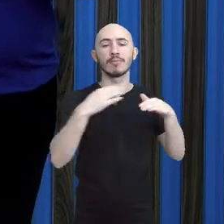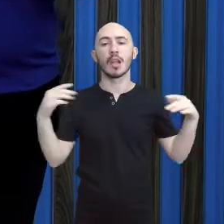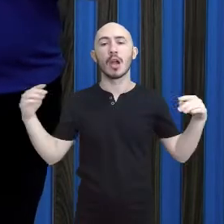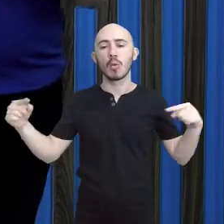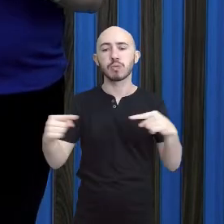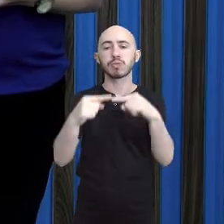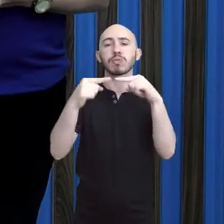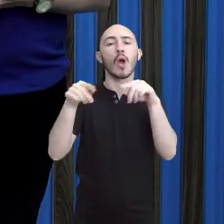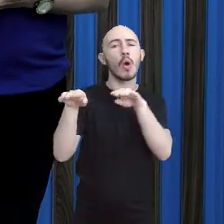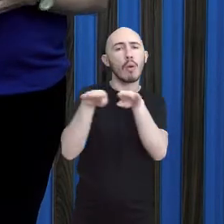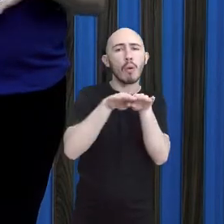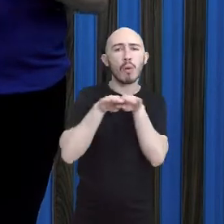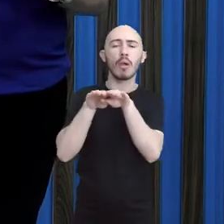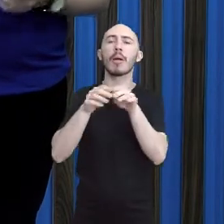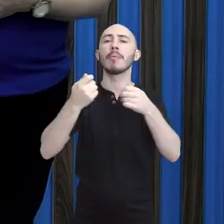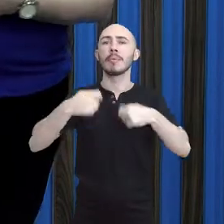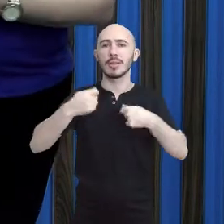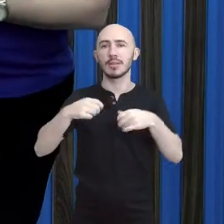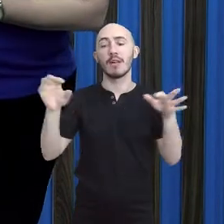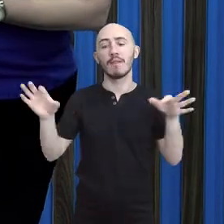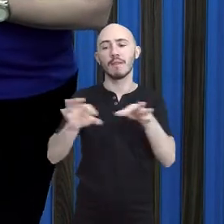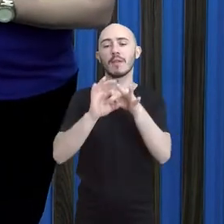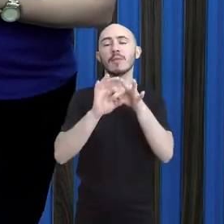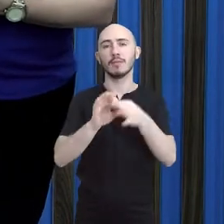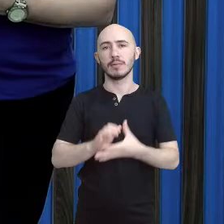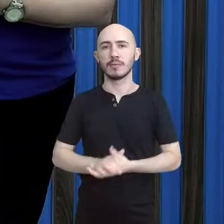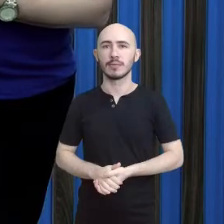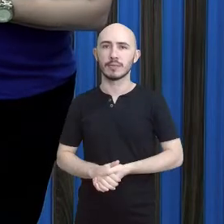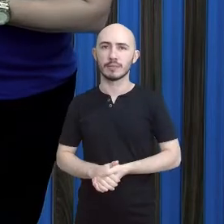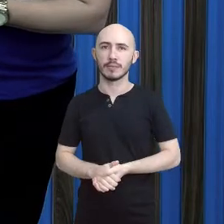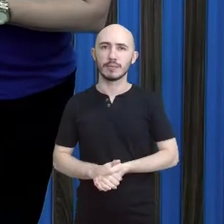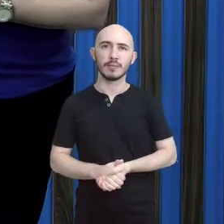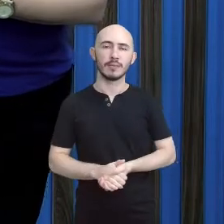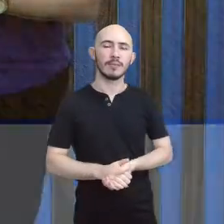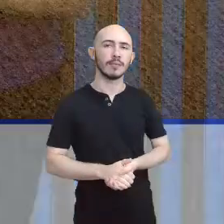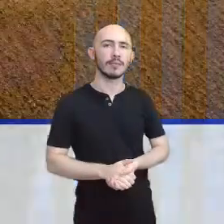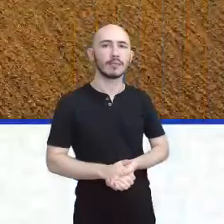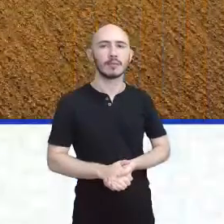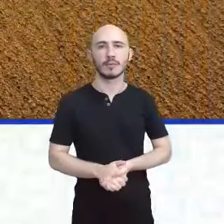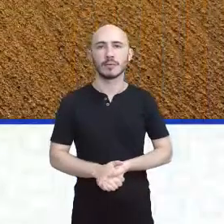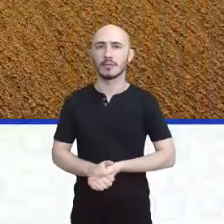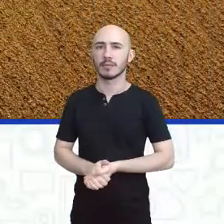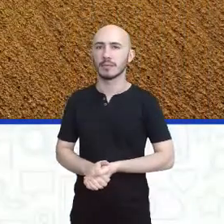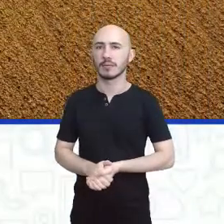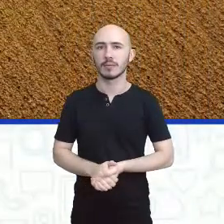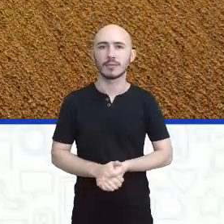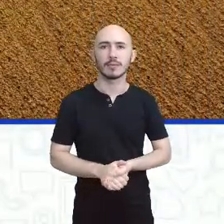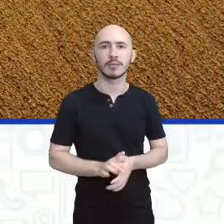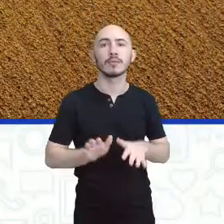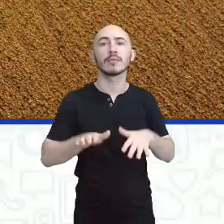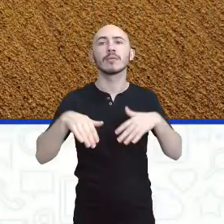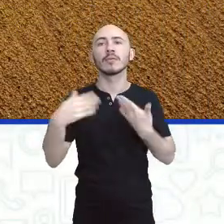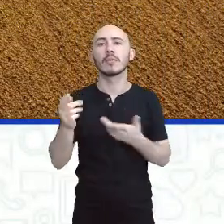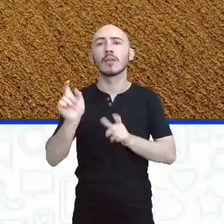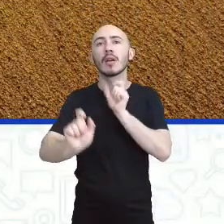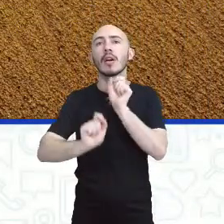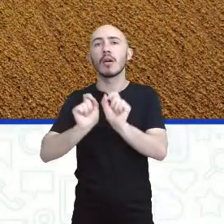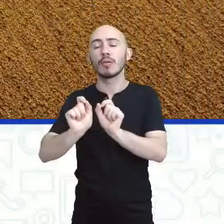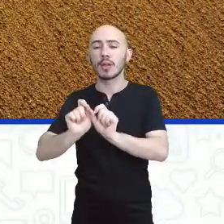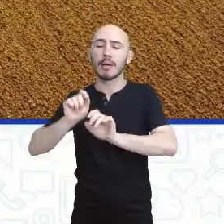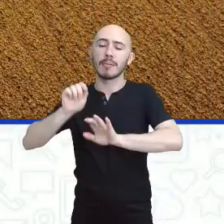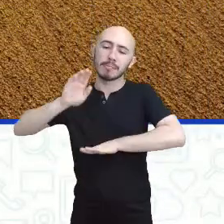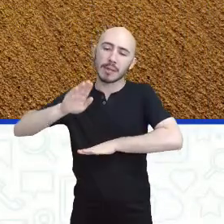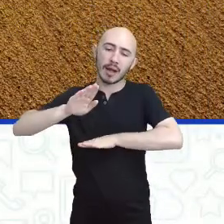entrem juntas aí de mãos dadas. Então, ó, quem já ouviu falar de pegada